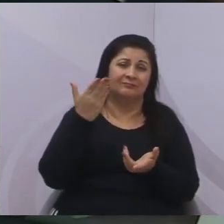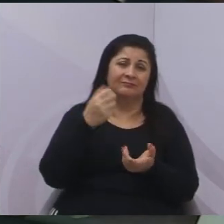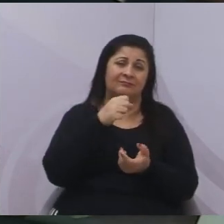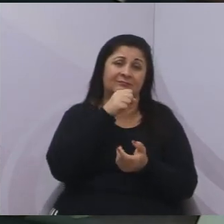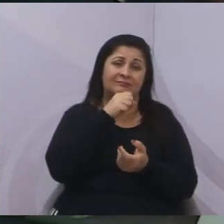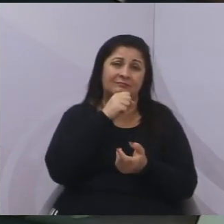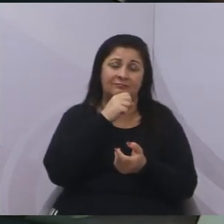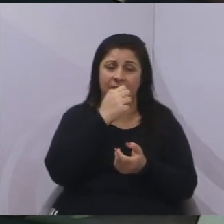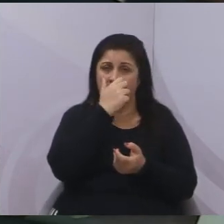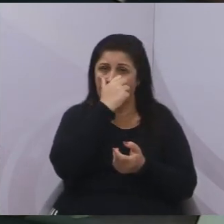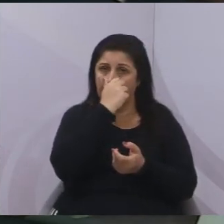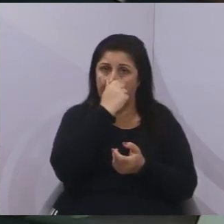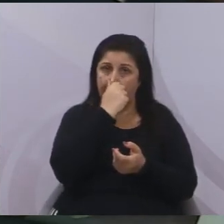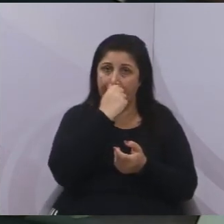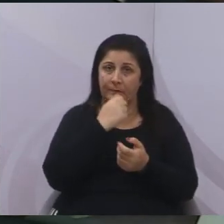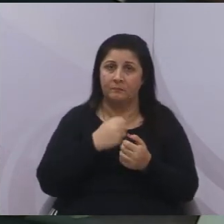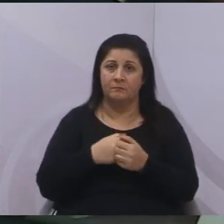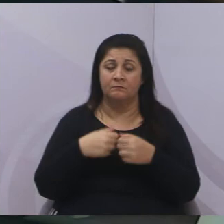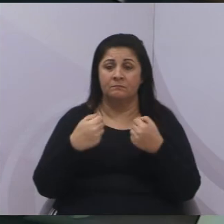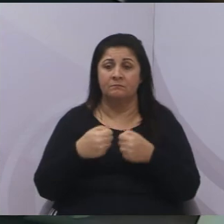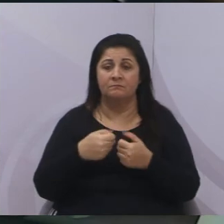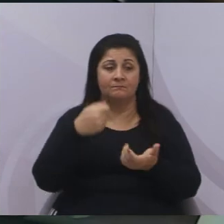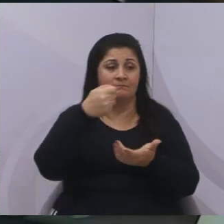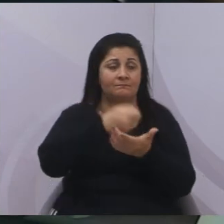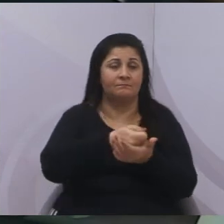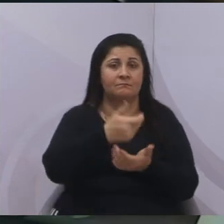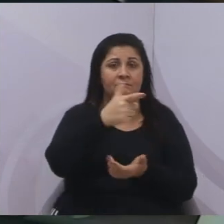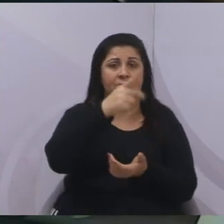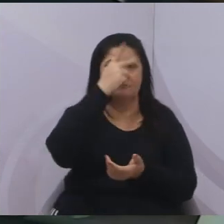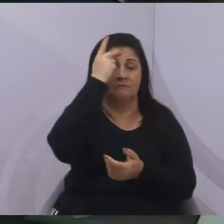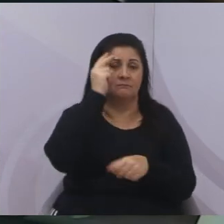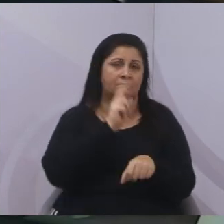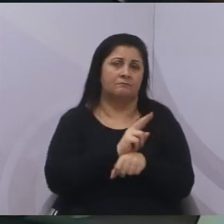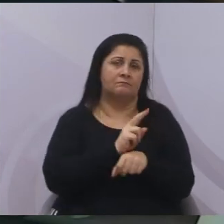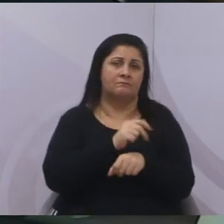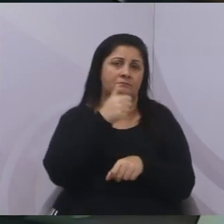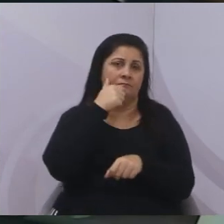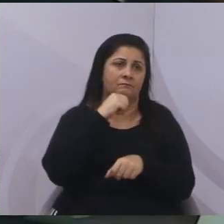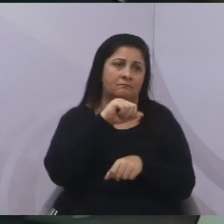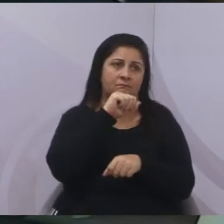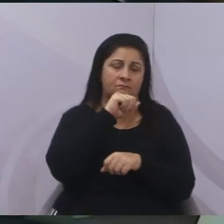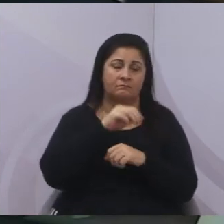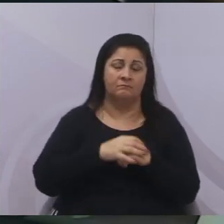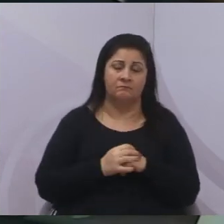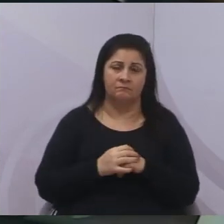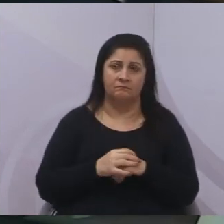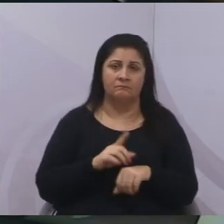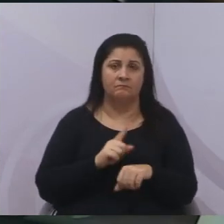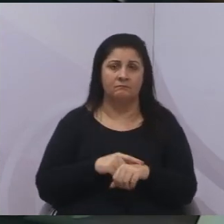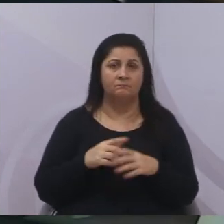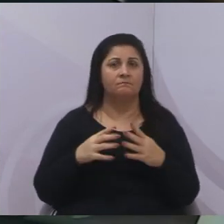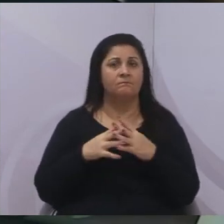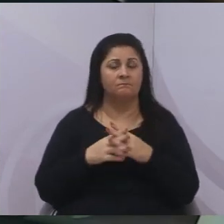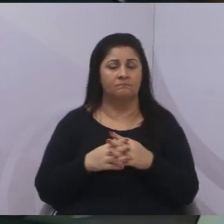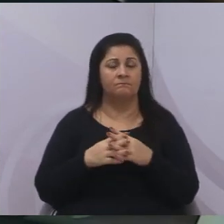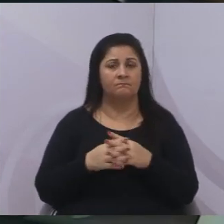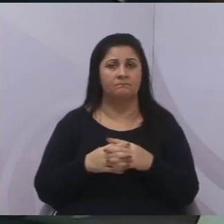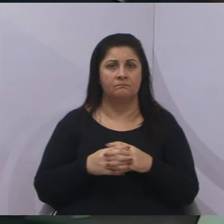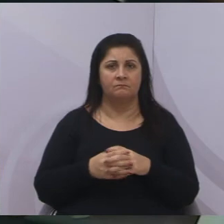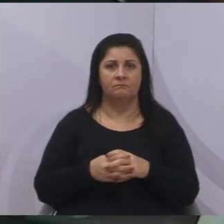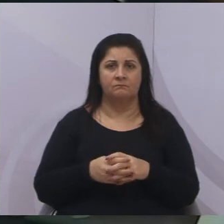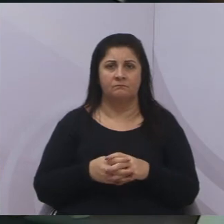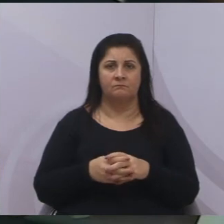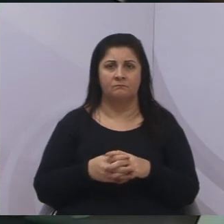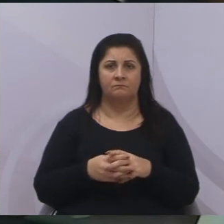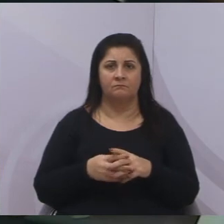pagar para alguém olhar a mãe. Então nós sabemos que foi um momento difícil e está sendo ainda.